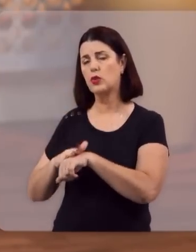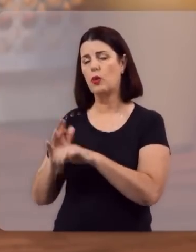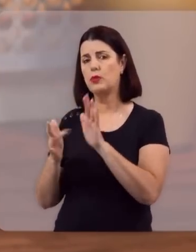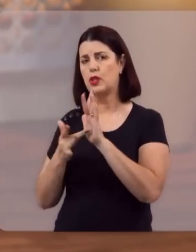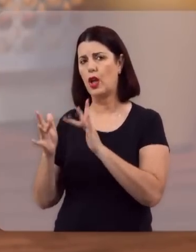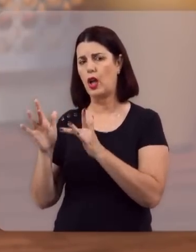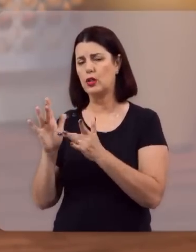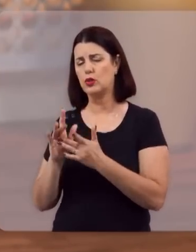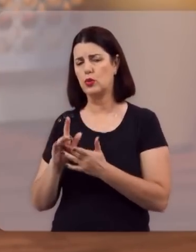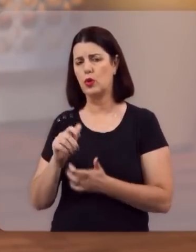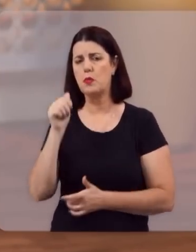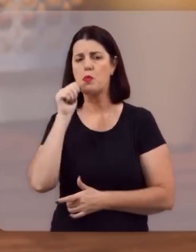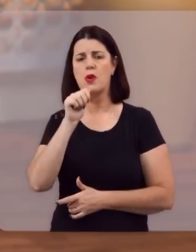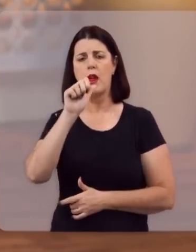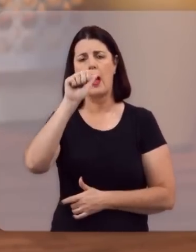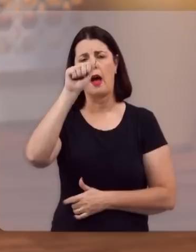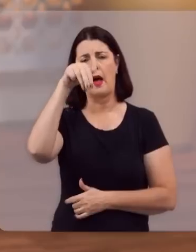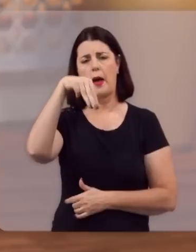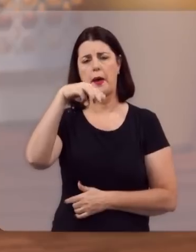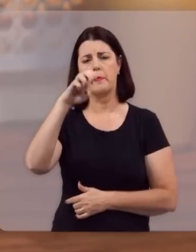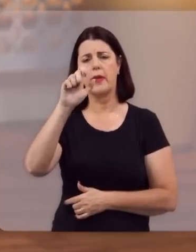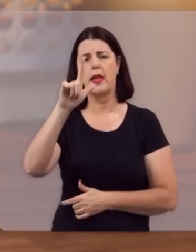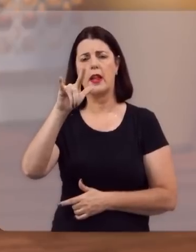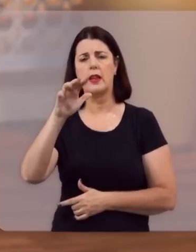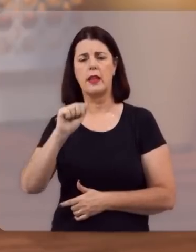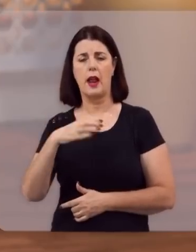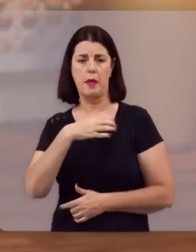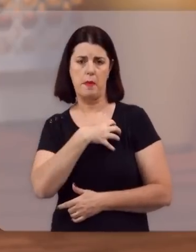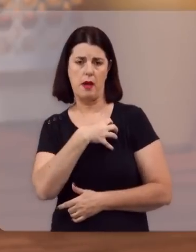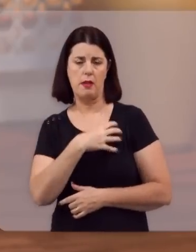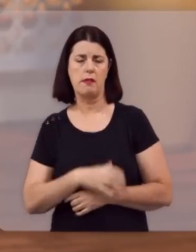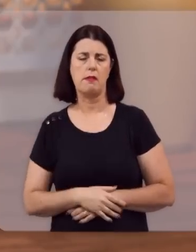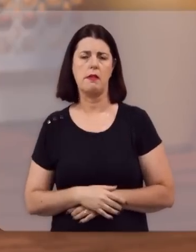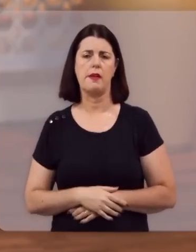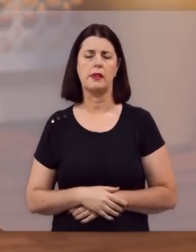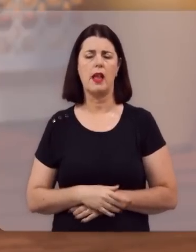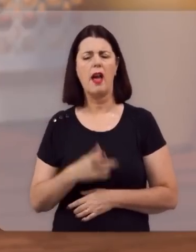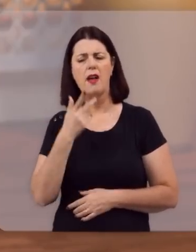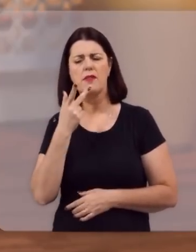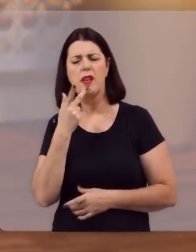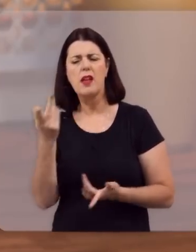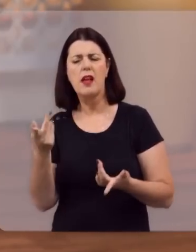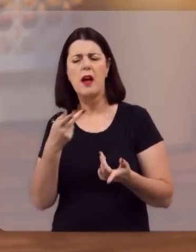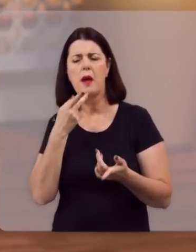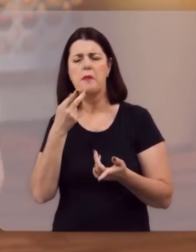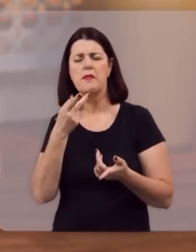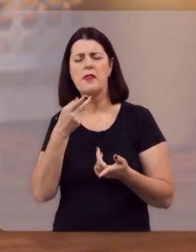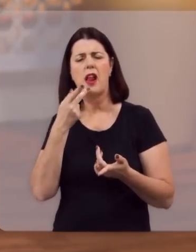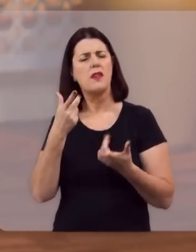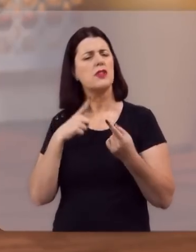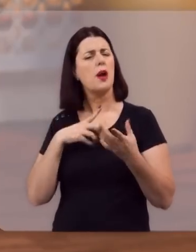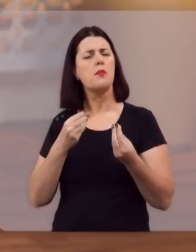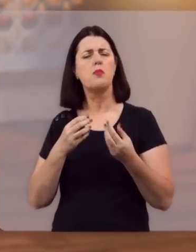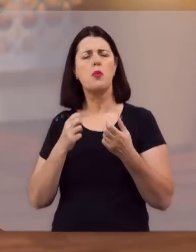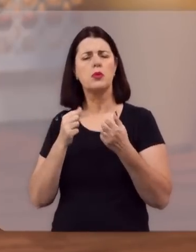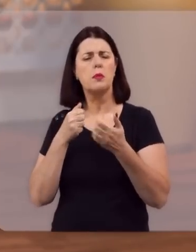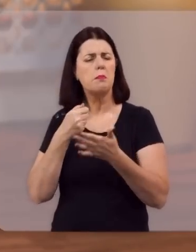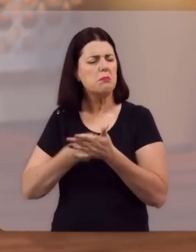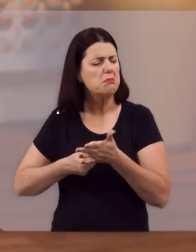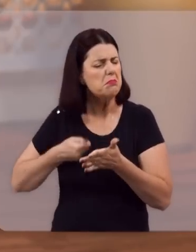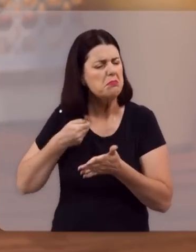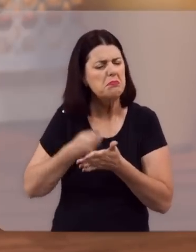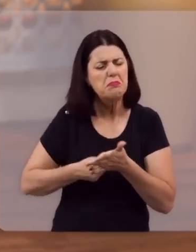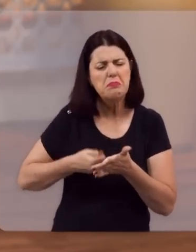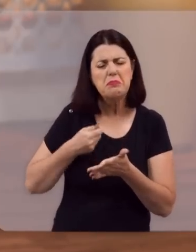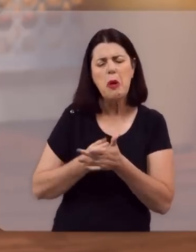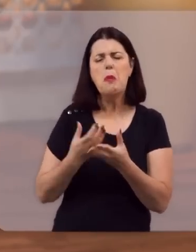Dona Amélia, há muitos anos atrás, no campo missionário na Bahia. Dona Amélia vivia uma vida de muita opressão. Muita opressão.